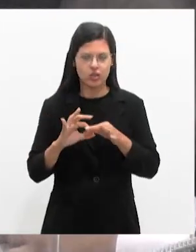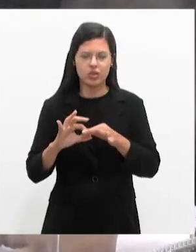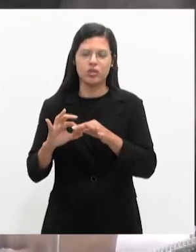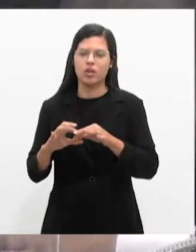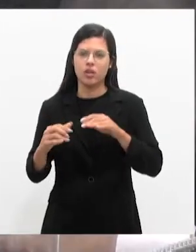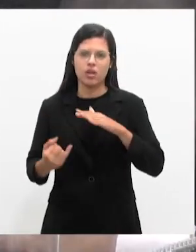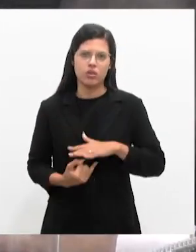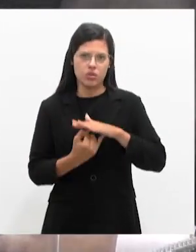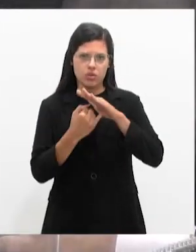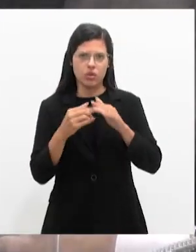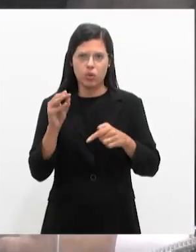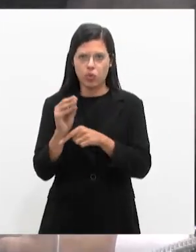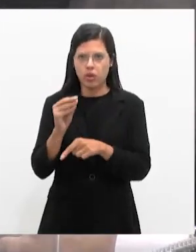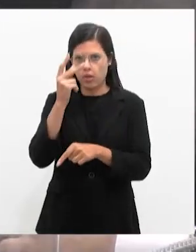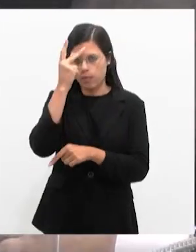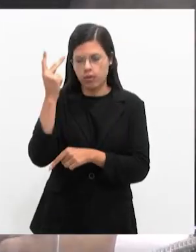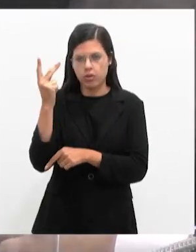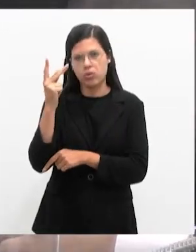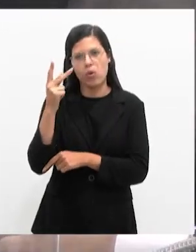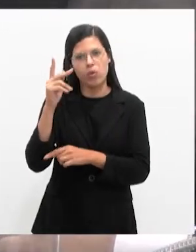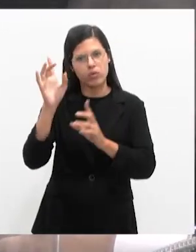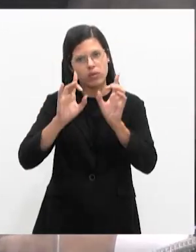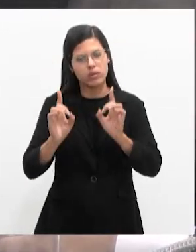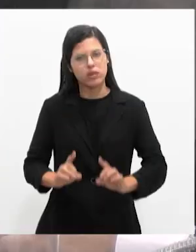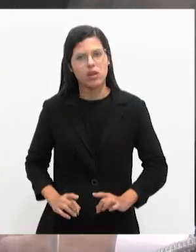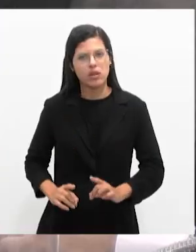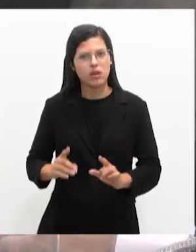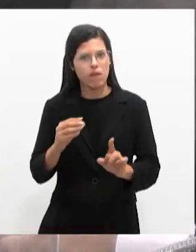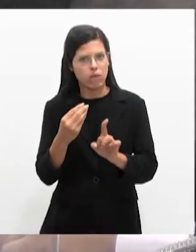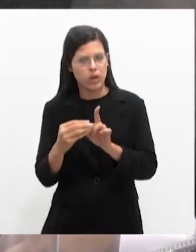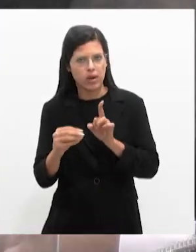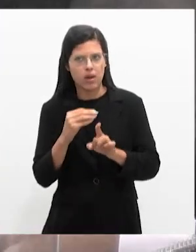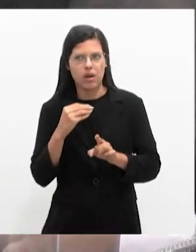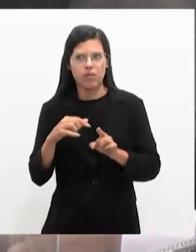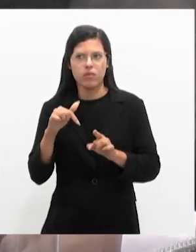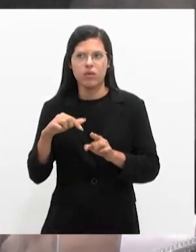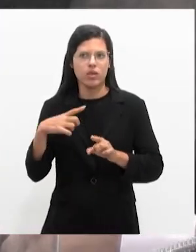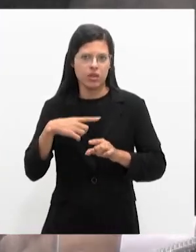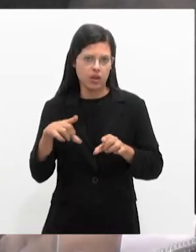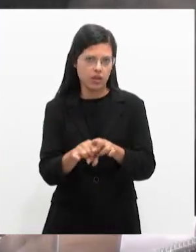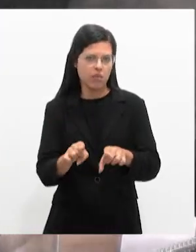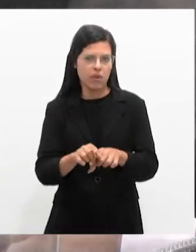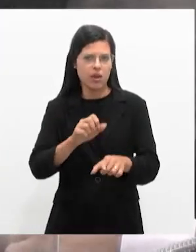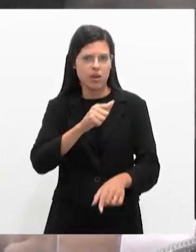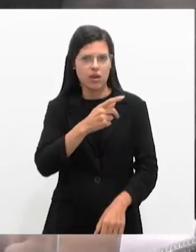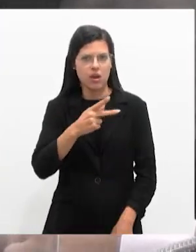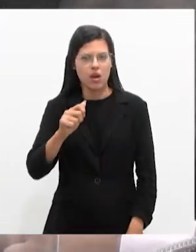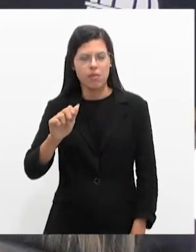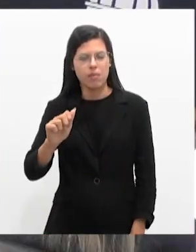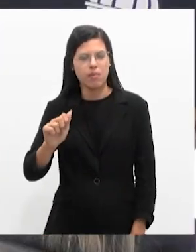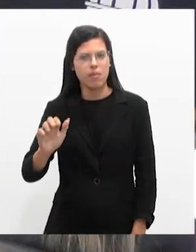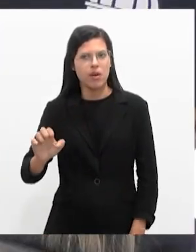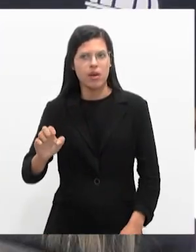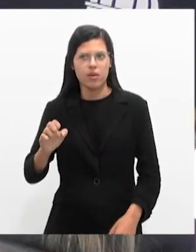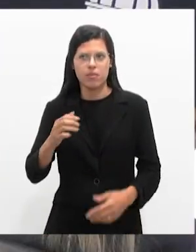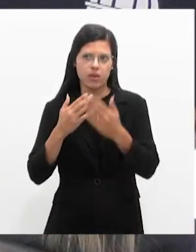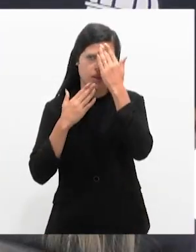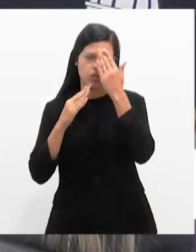com deficiência e vulnerabilidade, e dentre elas, evidentemente, as APAES. Então, obrigado, Chico Machado, pela